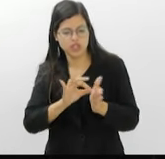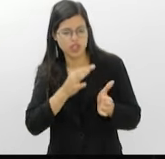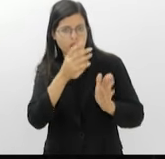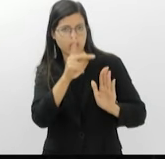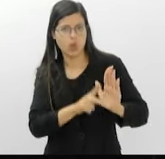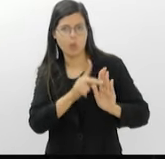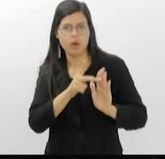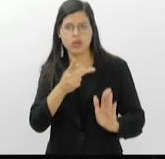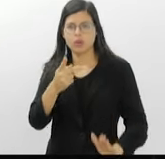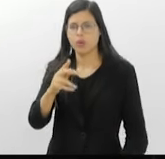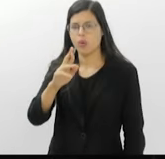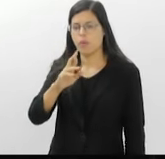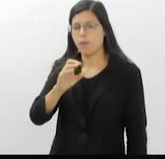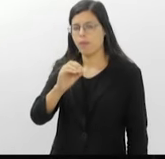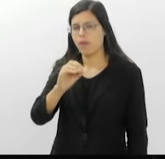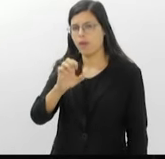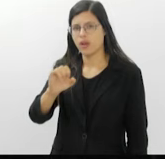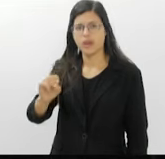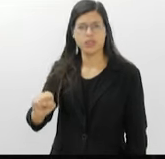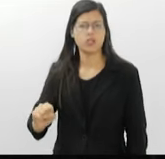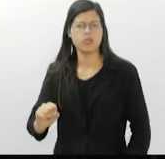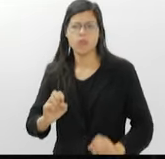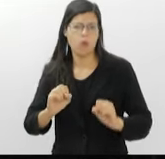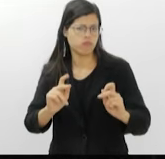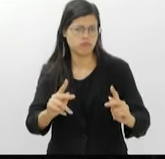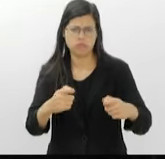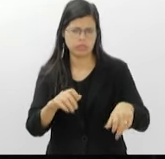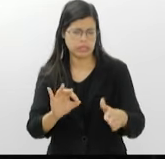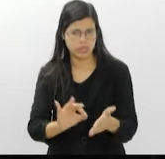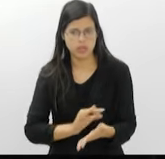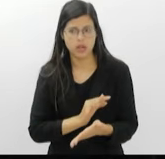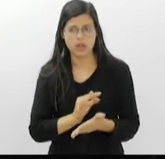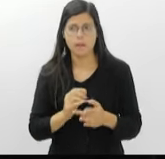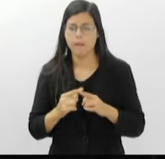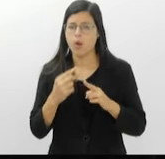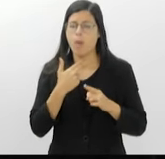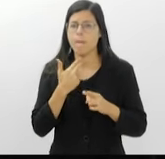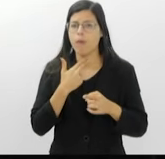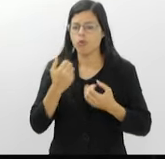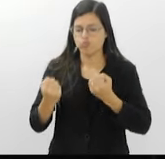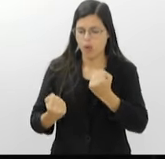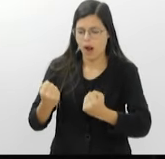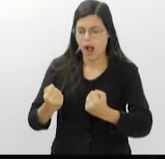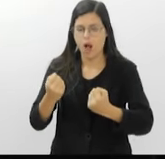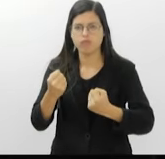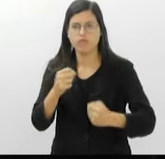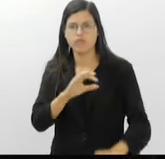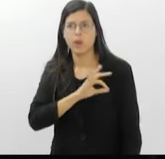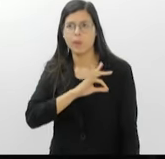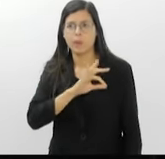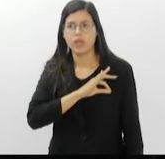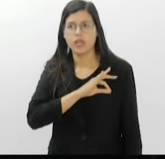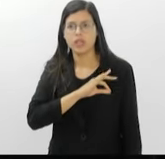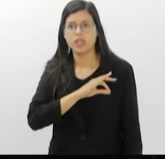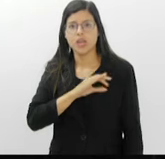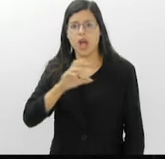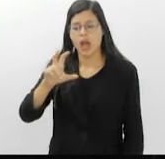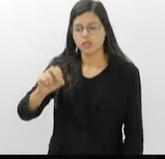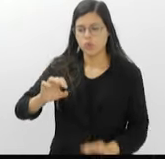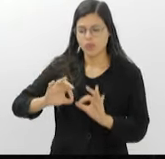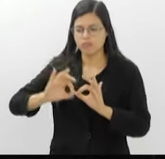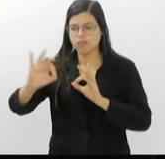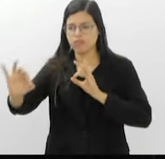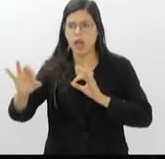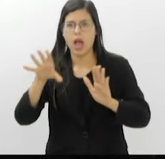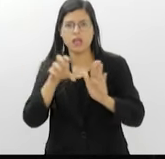inscreva. Mas não pode ter uma viatura aqui baseada a 50, 100 metros, tem um assalto e a viatura não